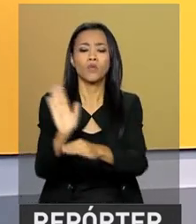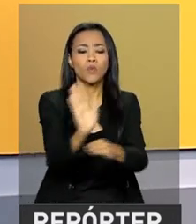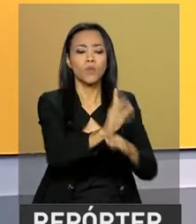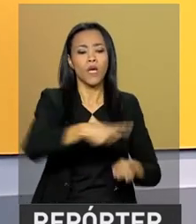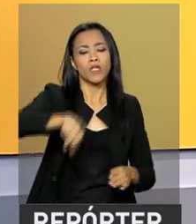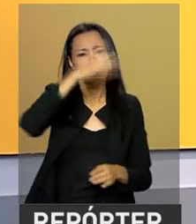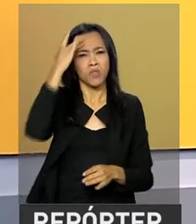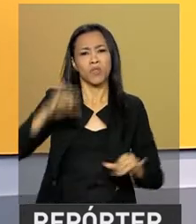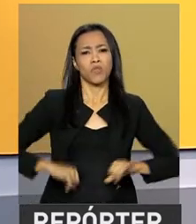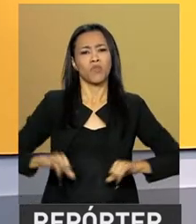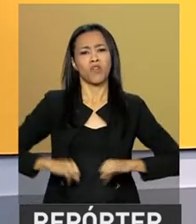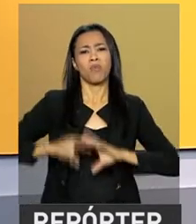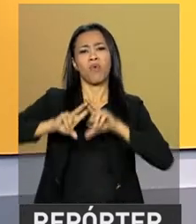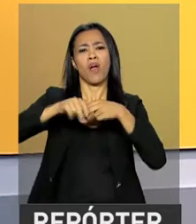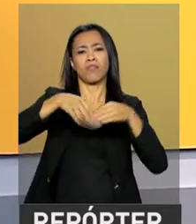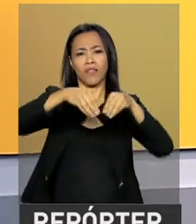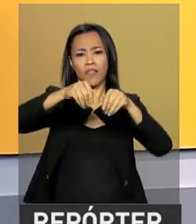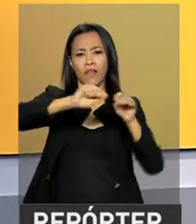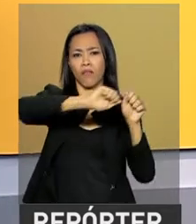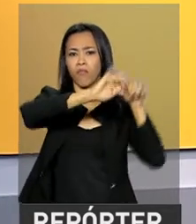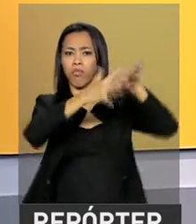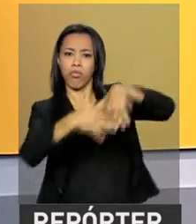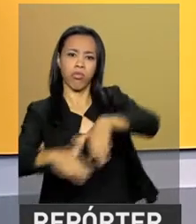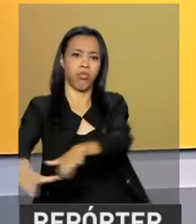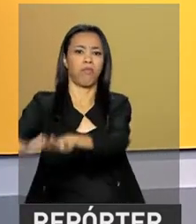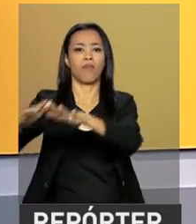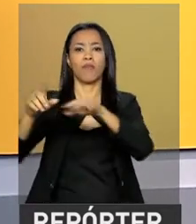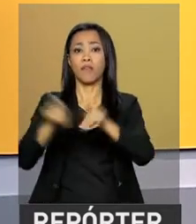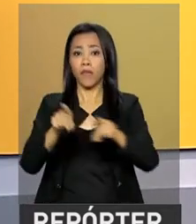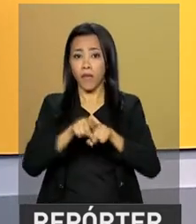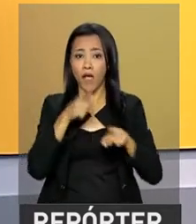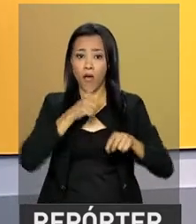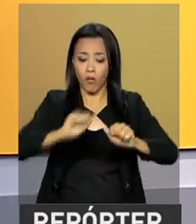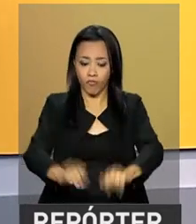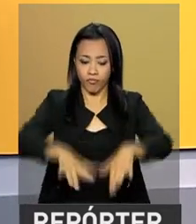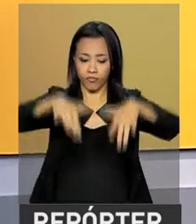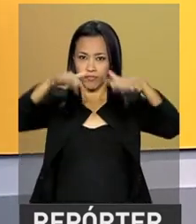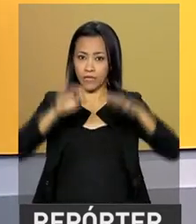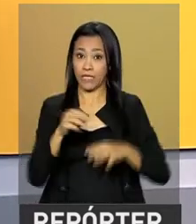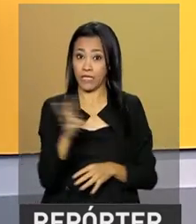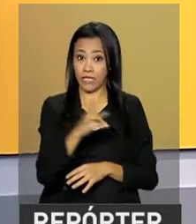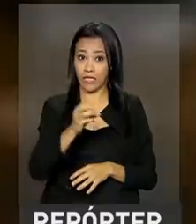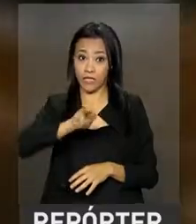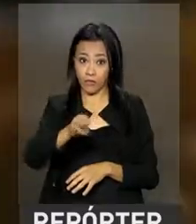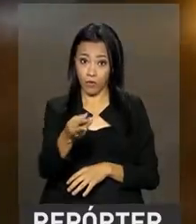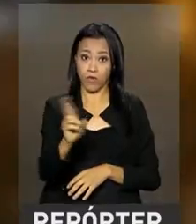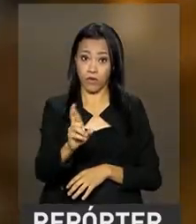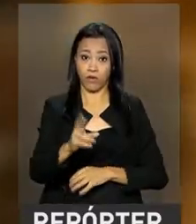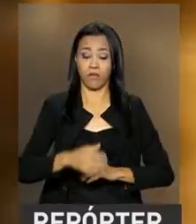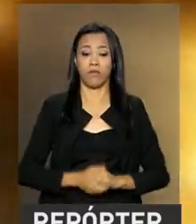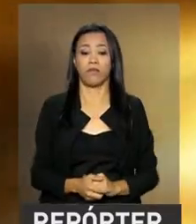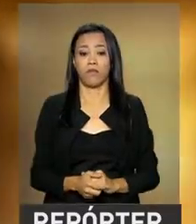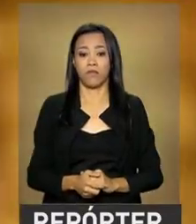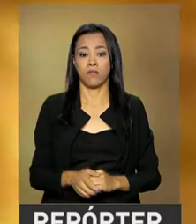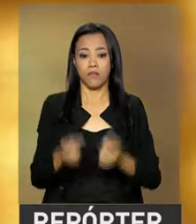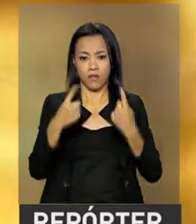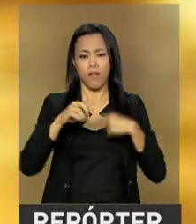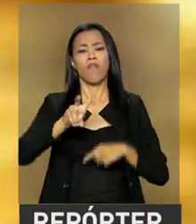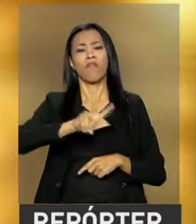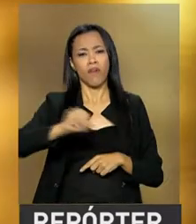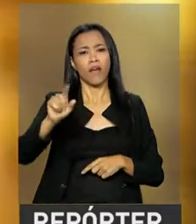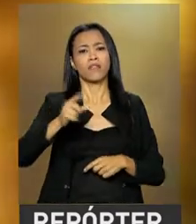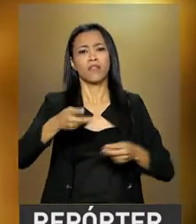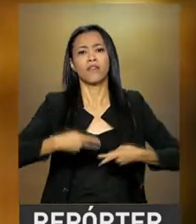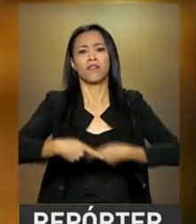deslizamentos de terra e alagamentos são 33 bilhões de reais vão ser enviados